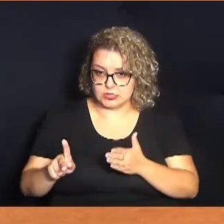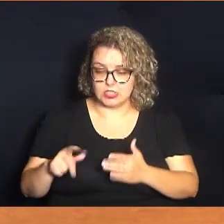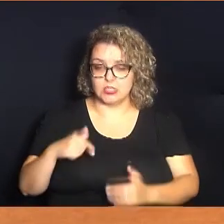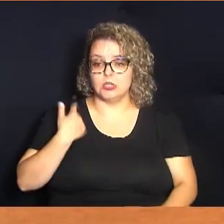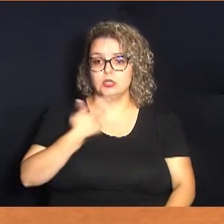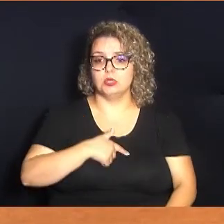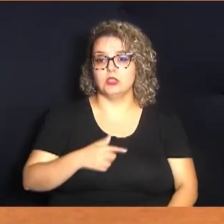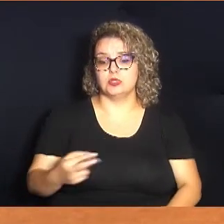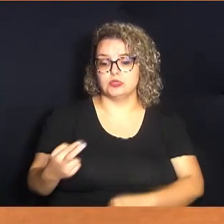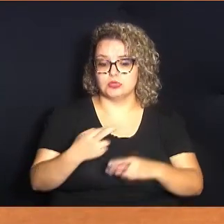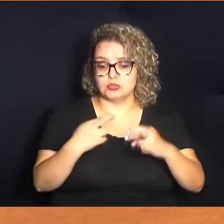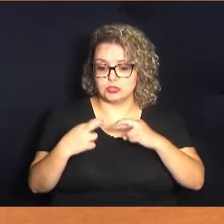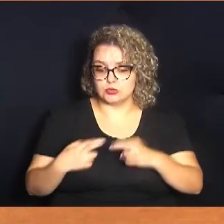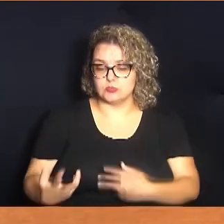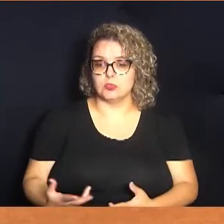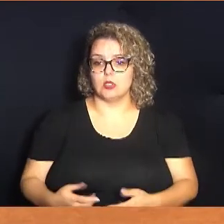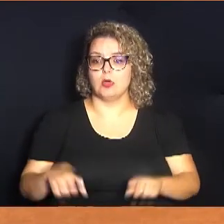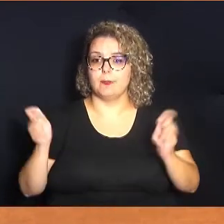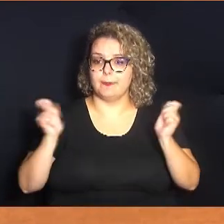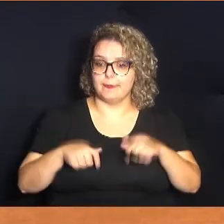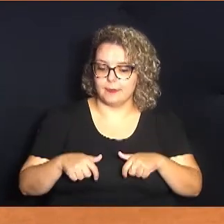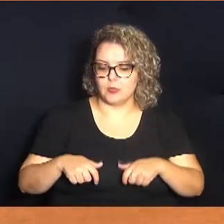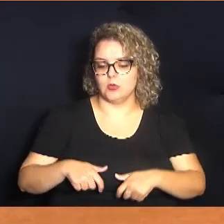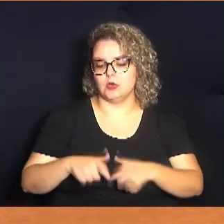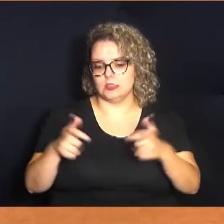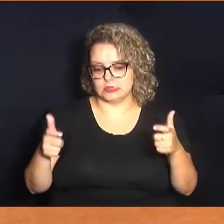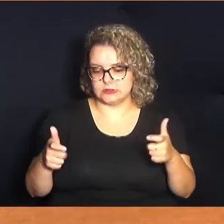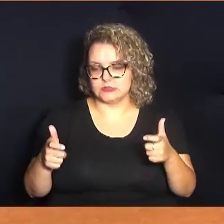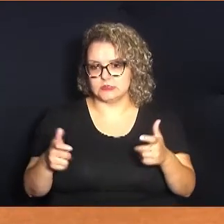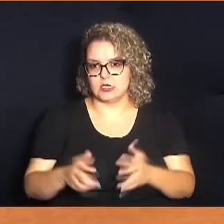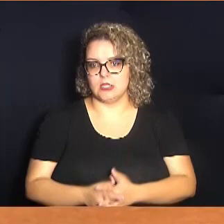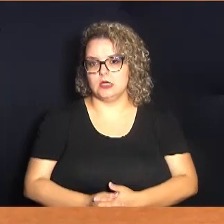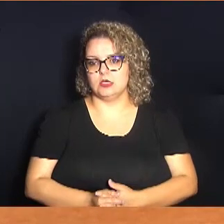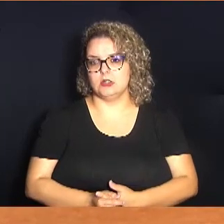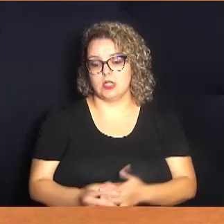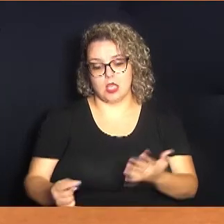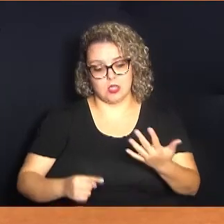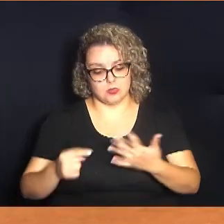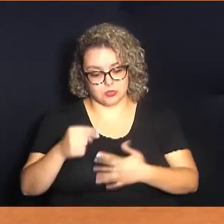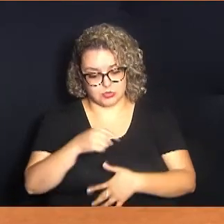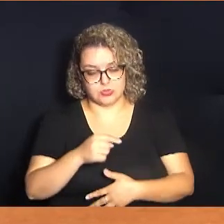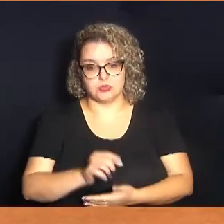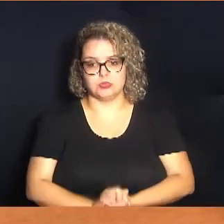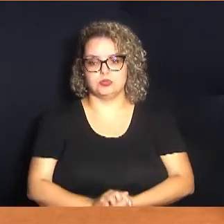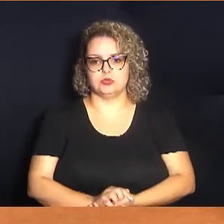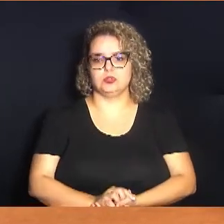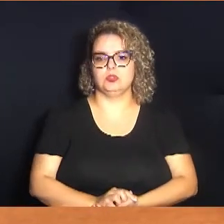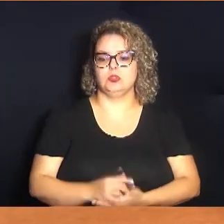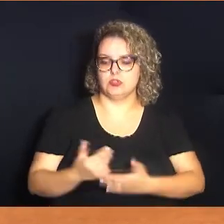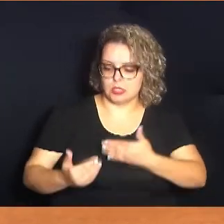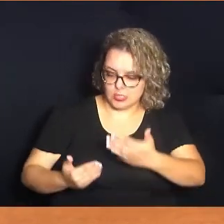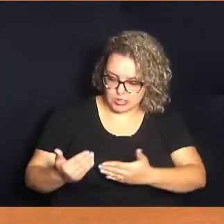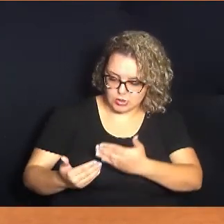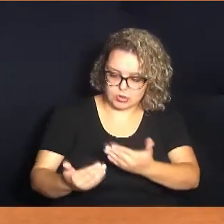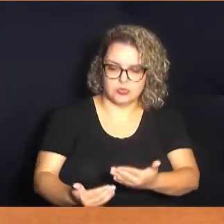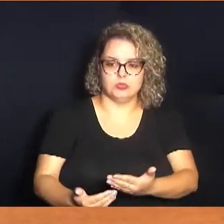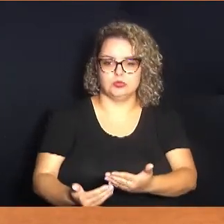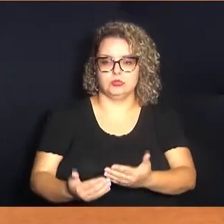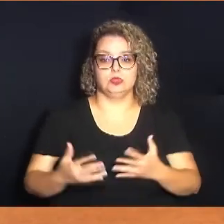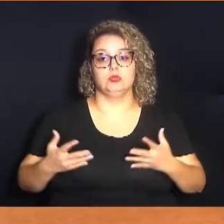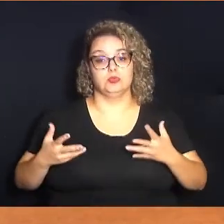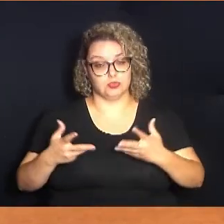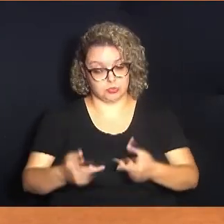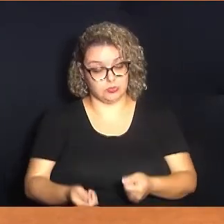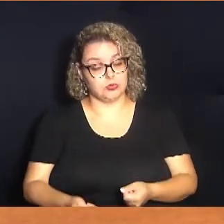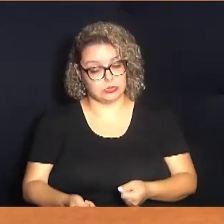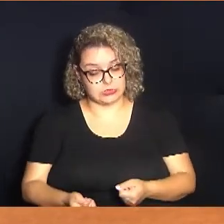procuramos eh potencializar eh as questões eh que estão em andamento